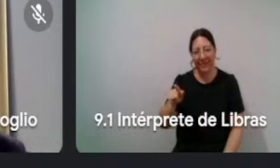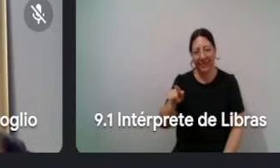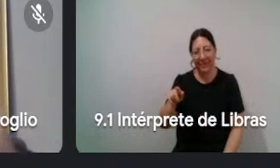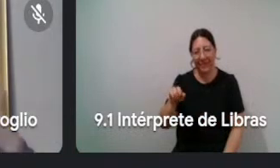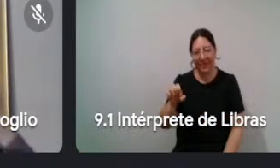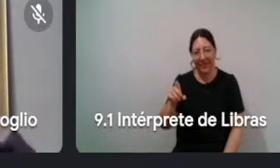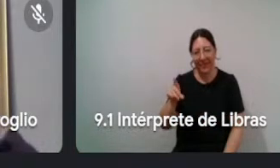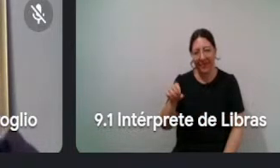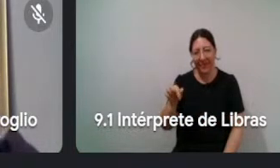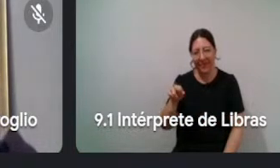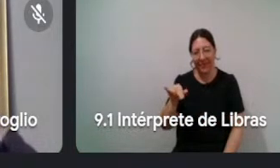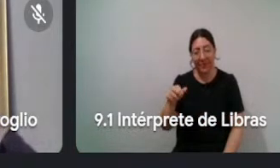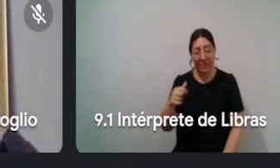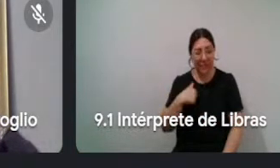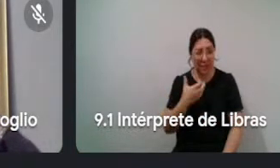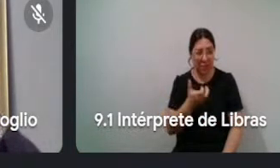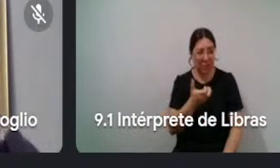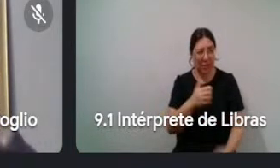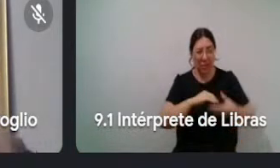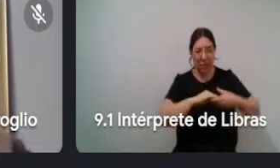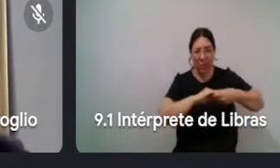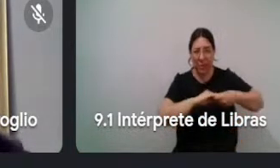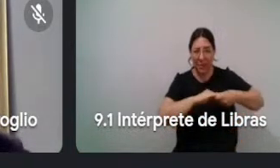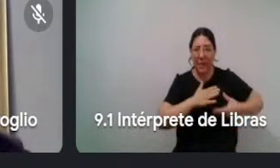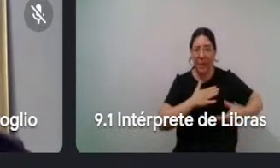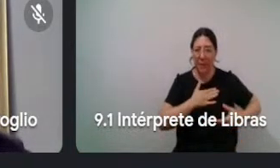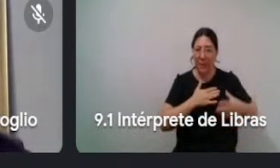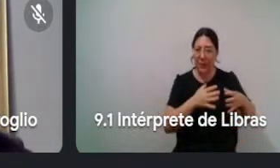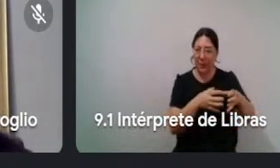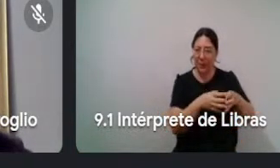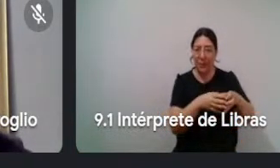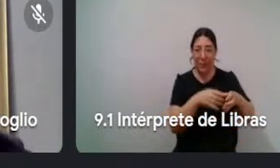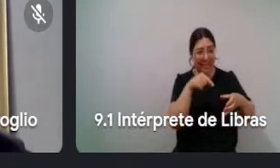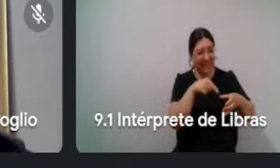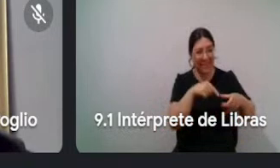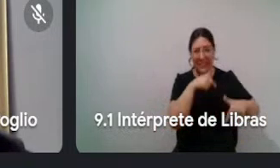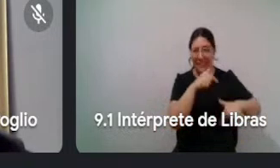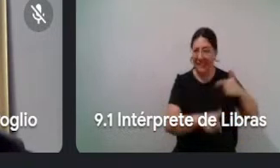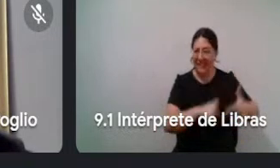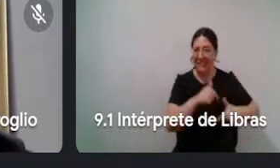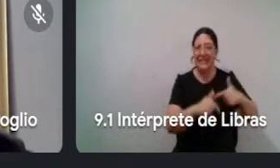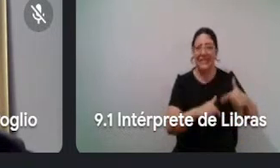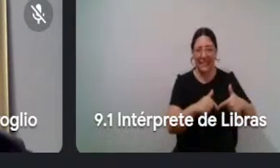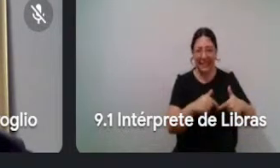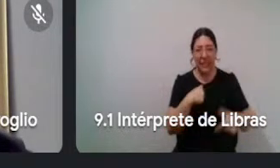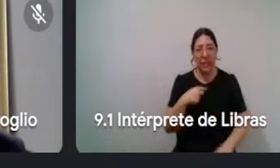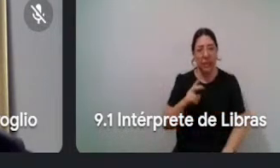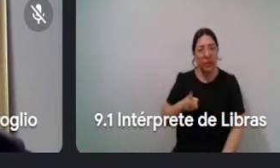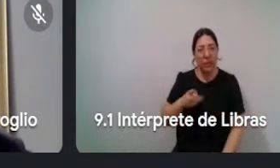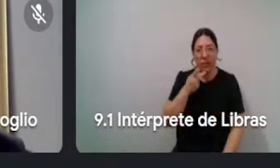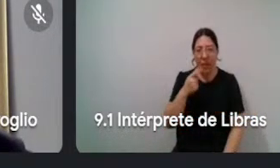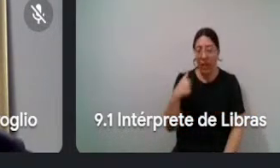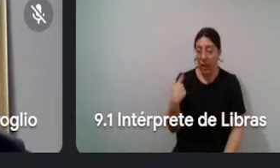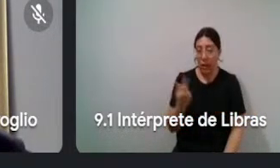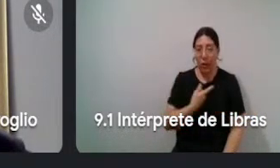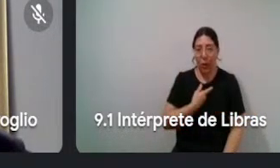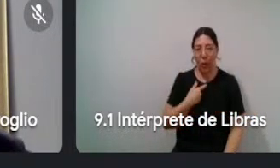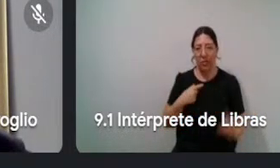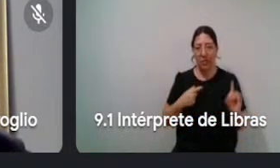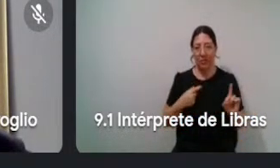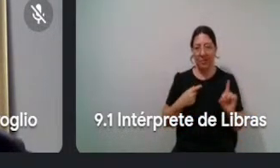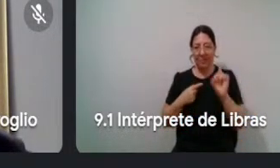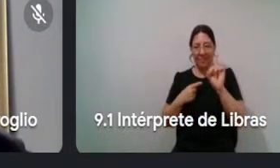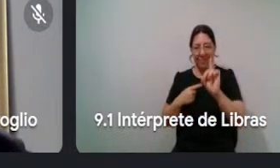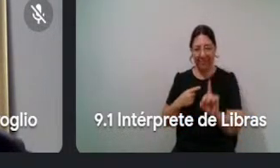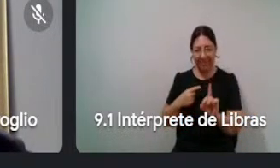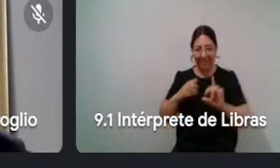da corregedoria, que essa sim interpretou o trabalho. Eu sempre entendi que nós aqui, membros da corte, às vezes... ficando no piloto